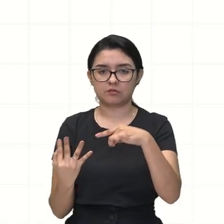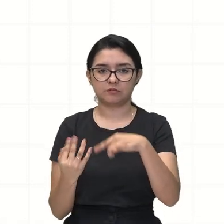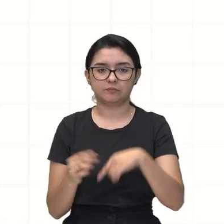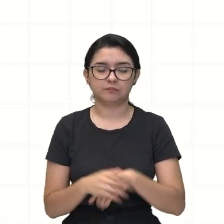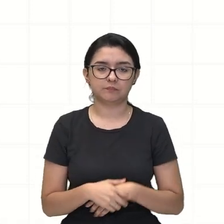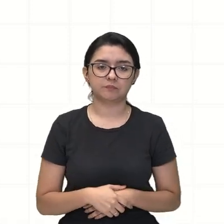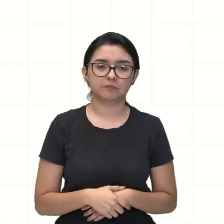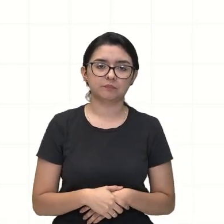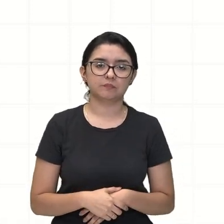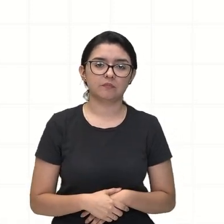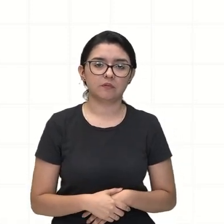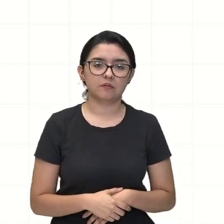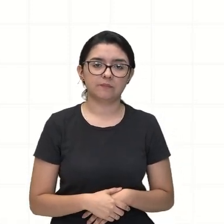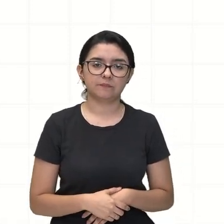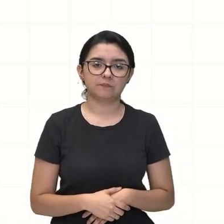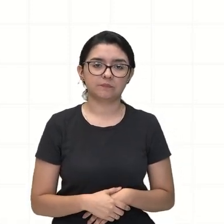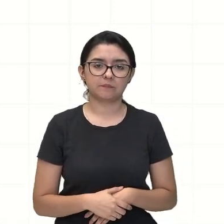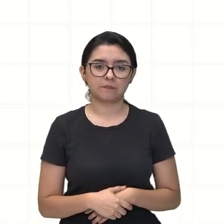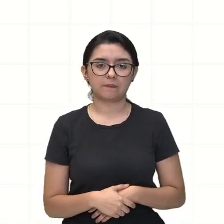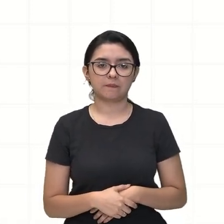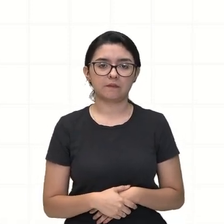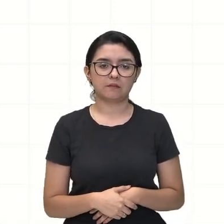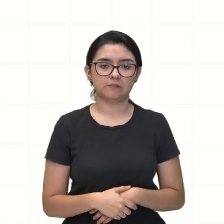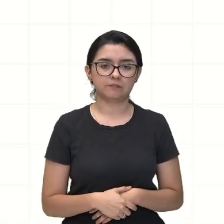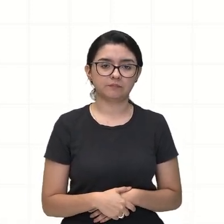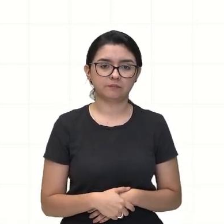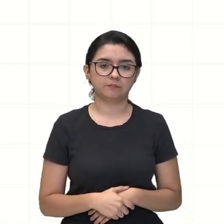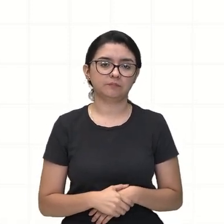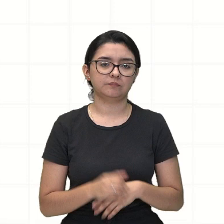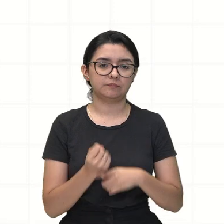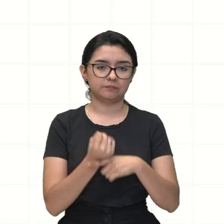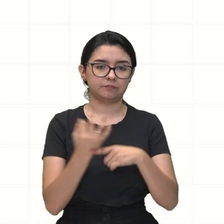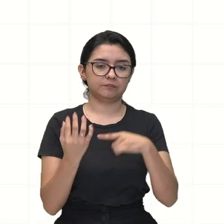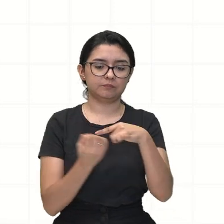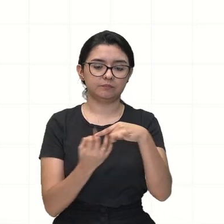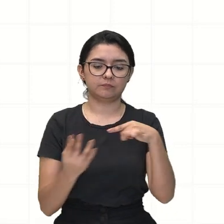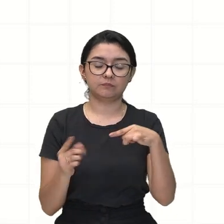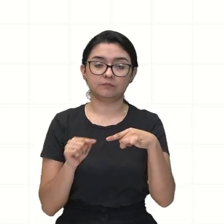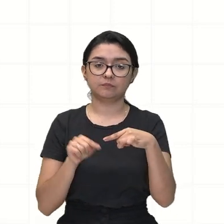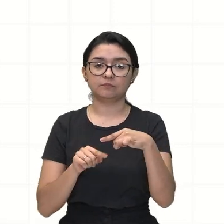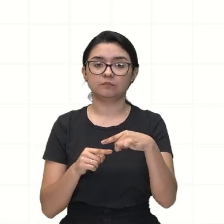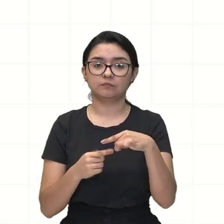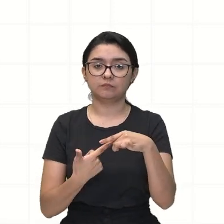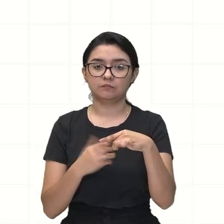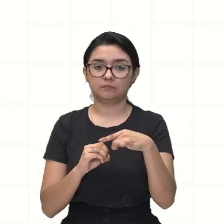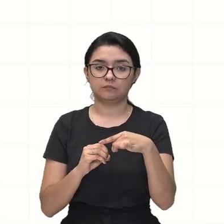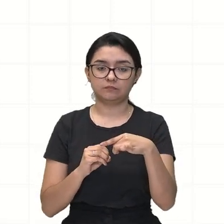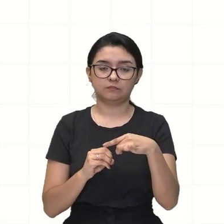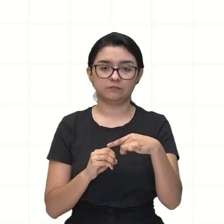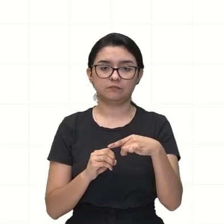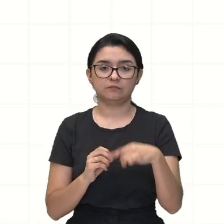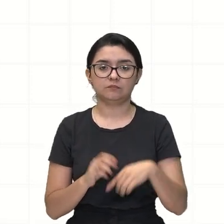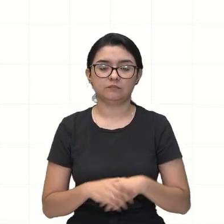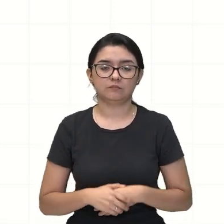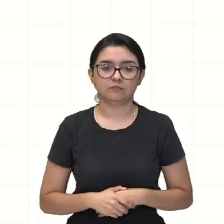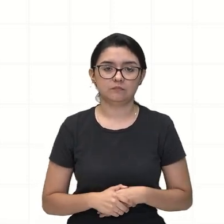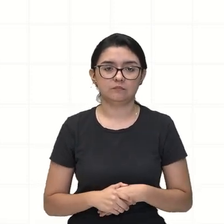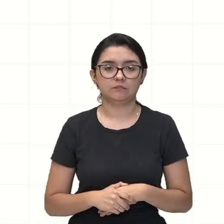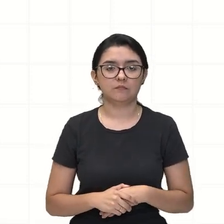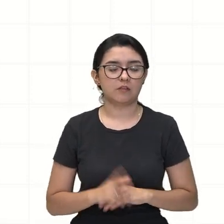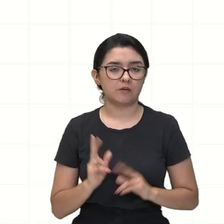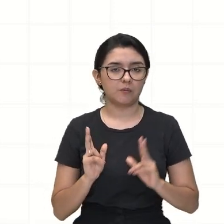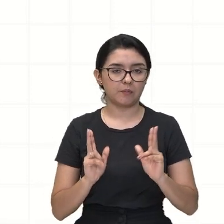equivalentes às frações dadas, só que agora com os mesmos